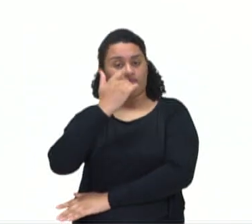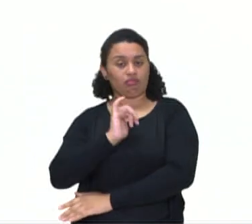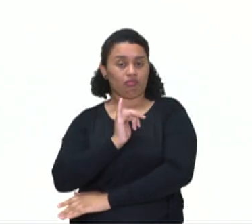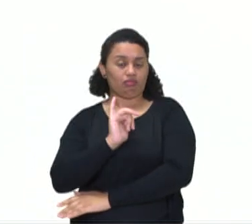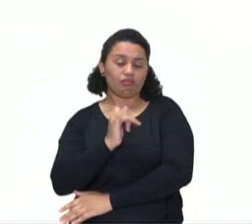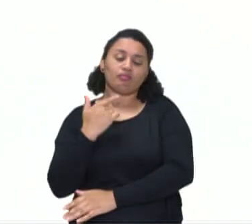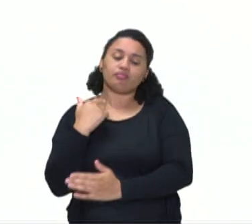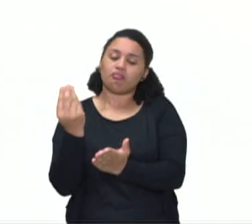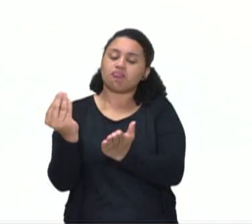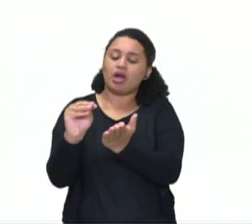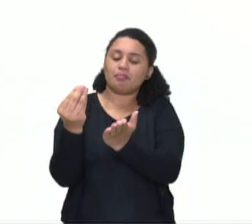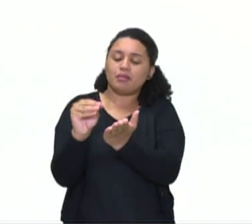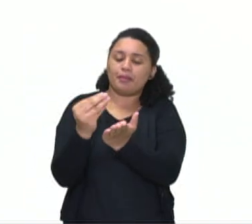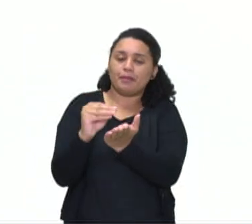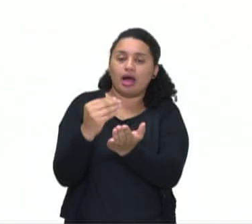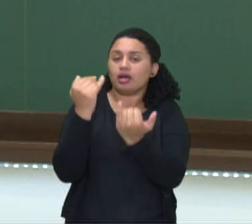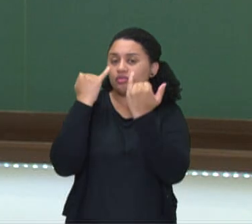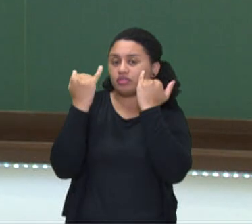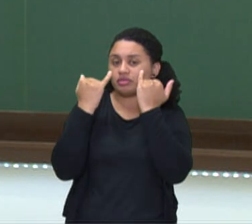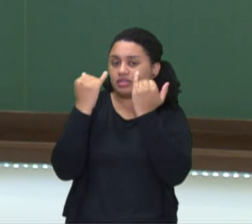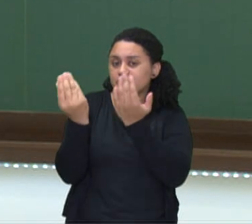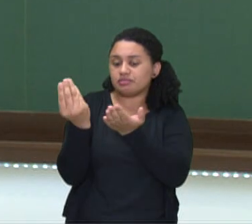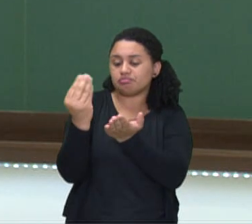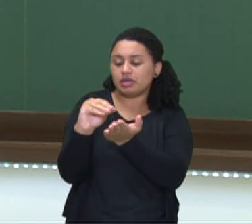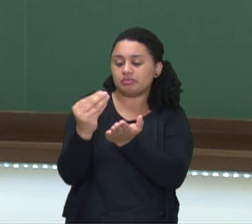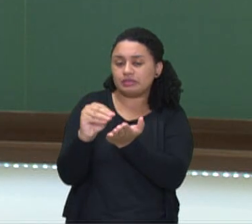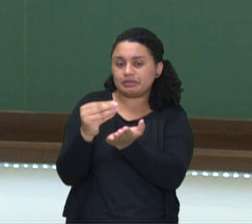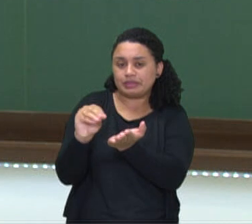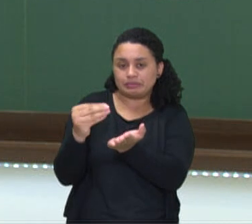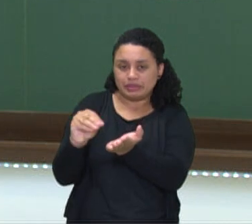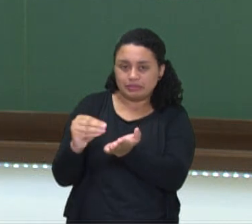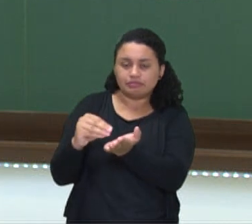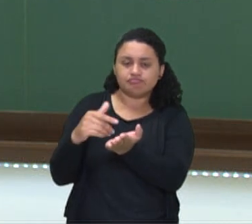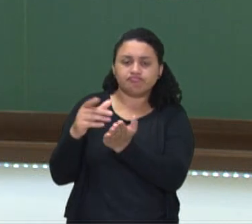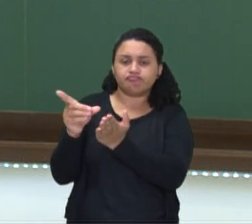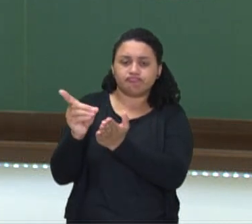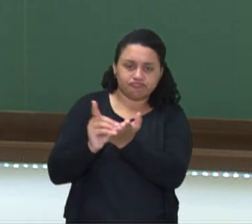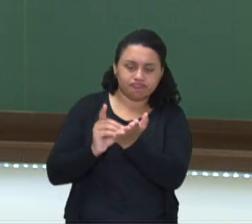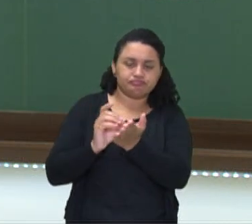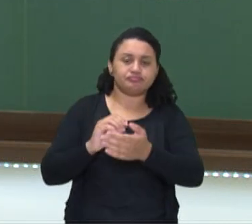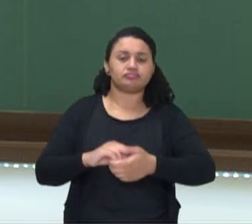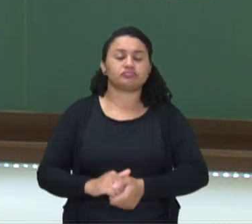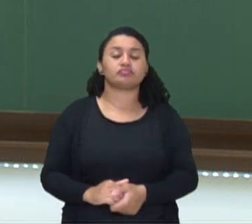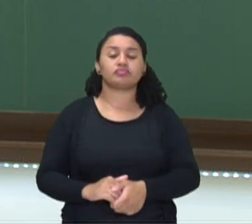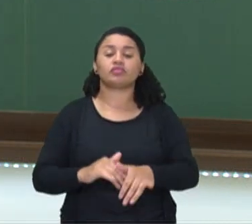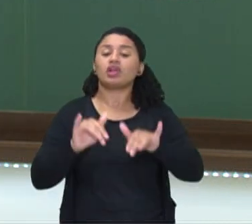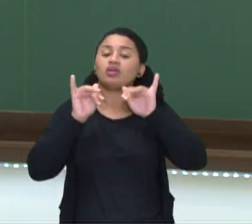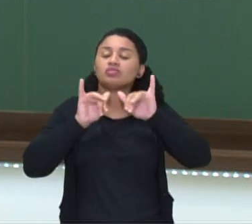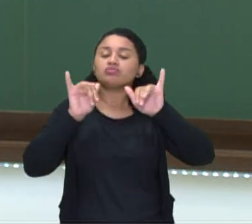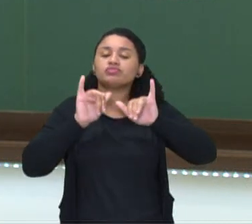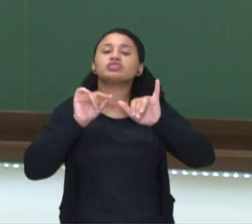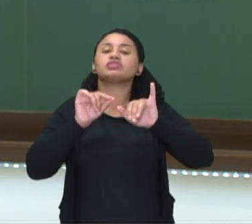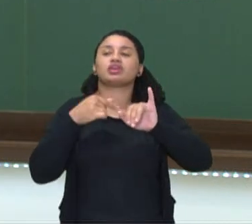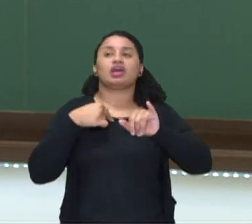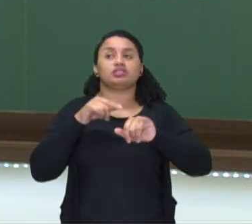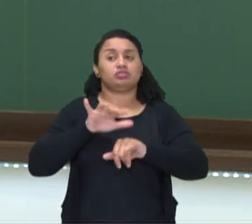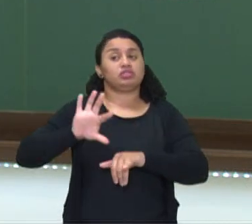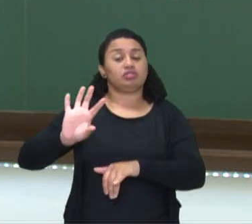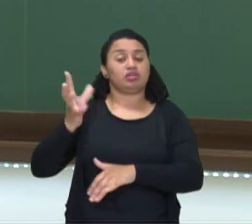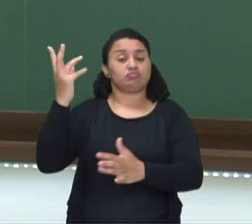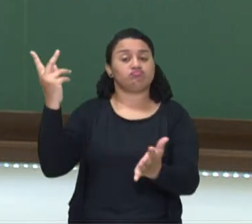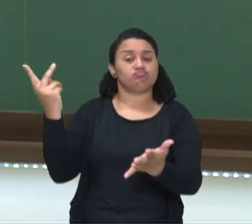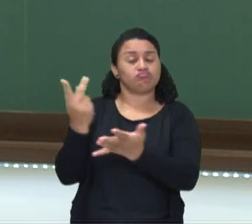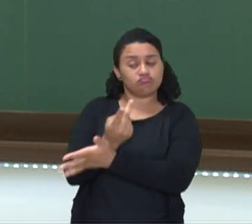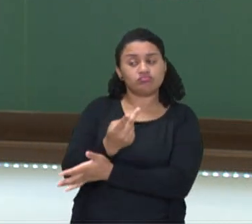da documentação da informação, no campo da documentação. Então, a notícia documenta fatos que aconteceram